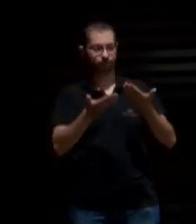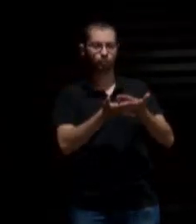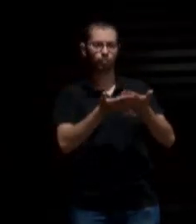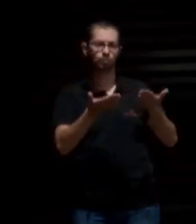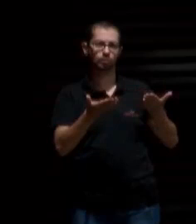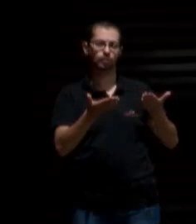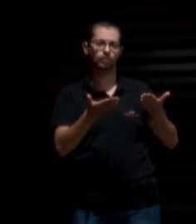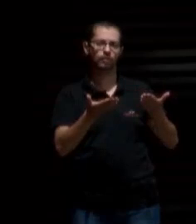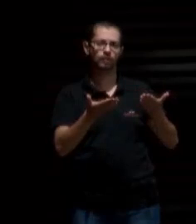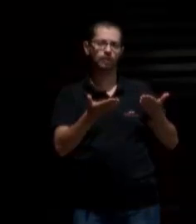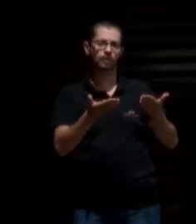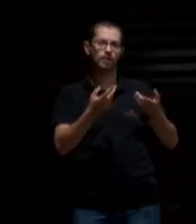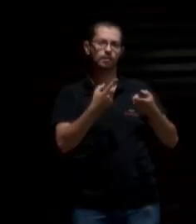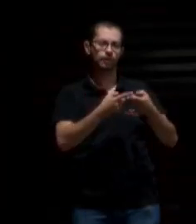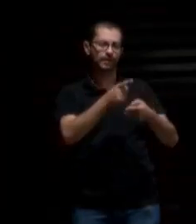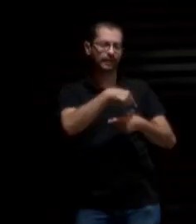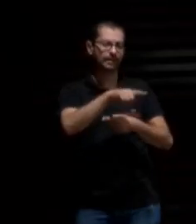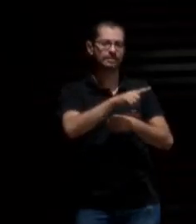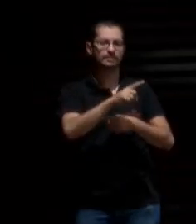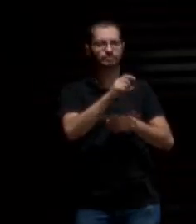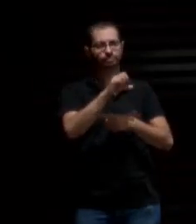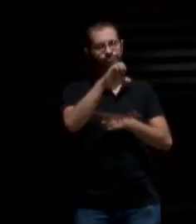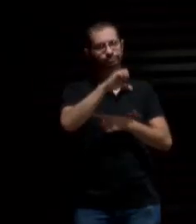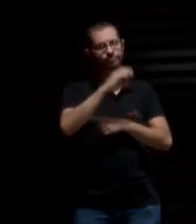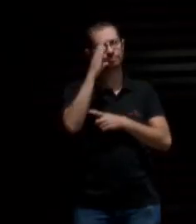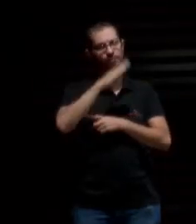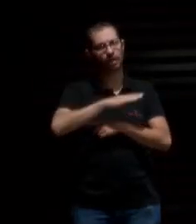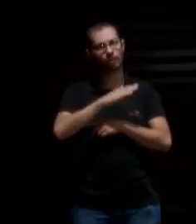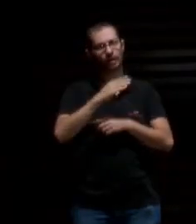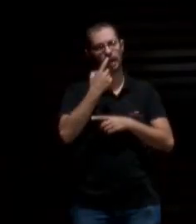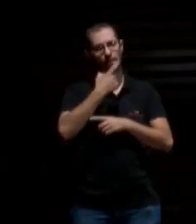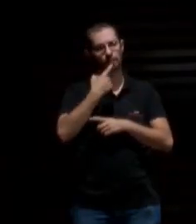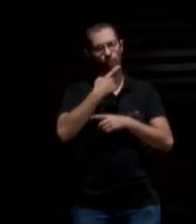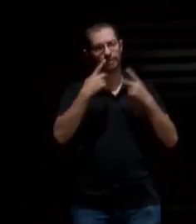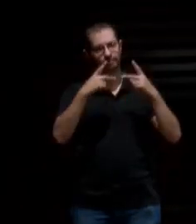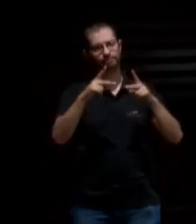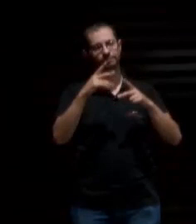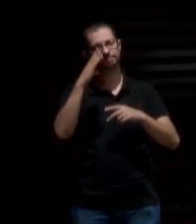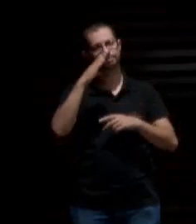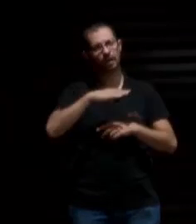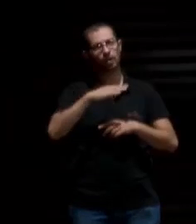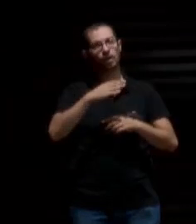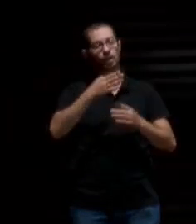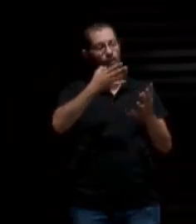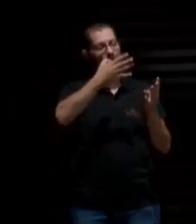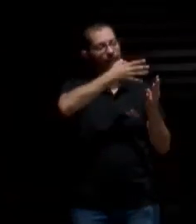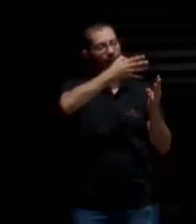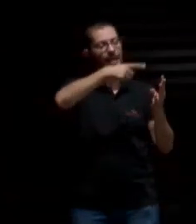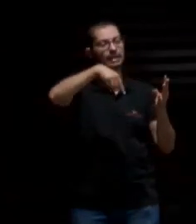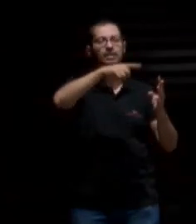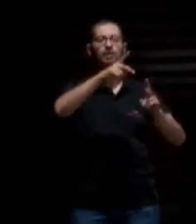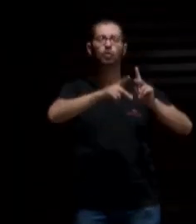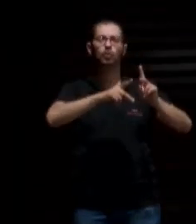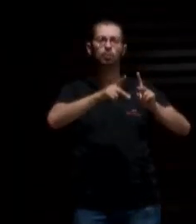todos eles são ímpios e malfazejos, e toda boca profere doidices. No meio do povo de Deus, tem um monte